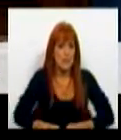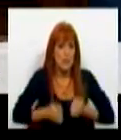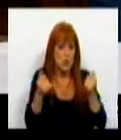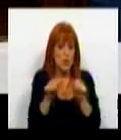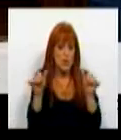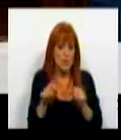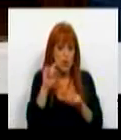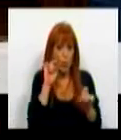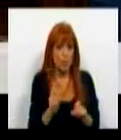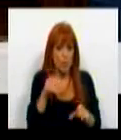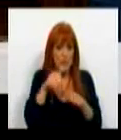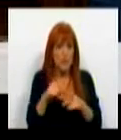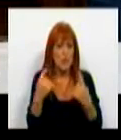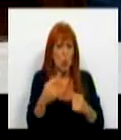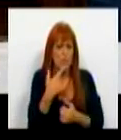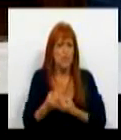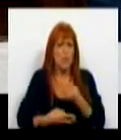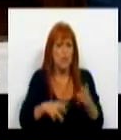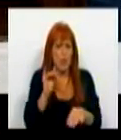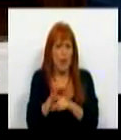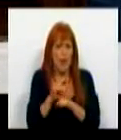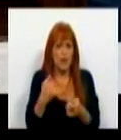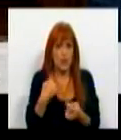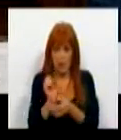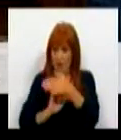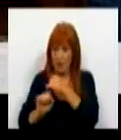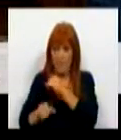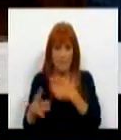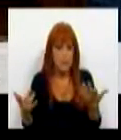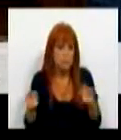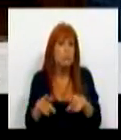melhorias do sistema de controle interno, seguramente que houve imensas cartas que nós enviámos